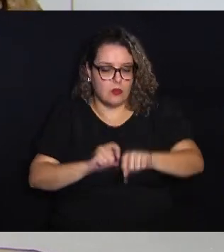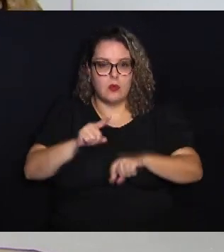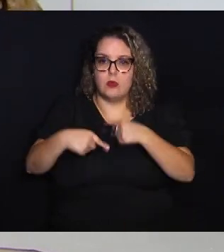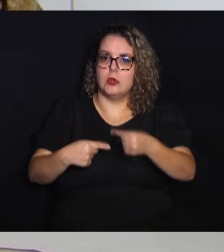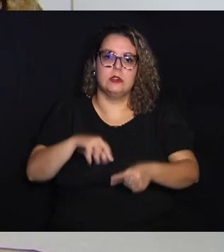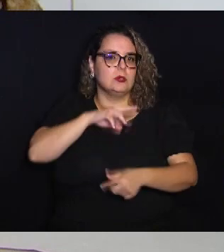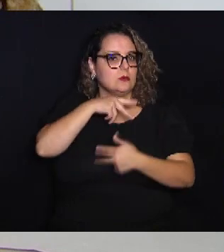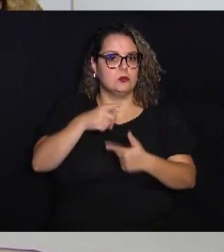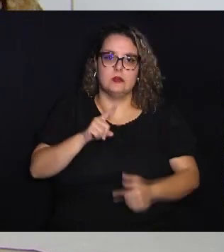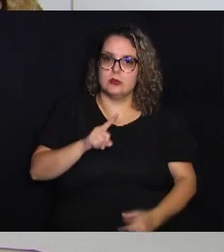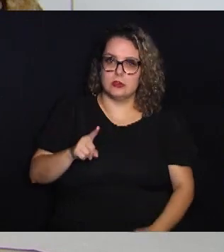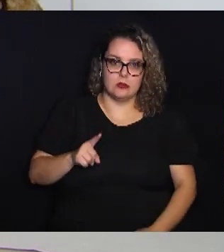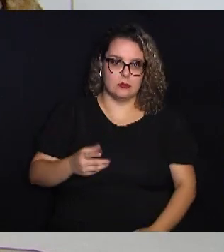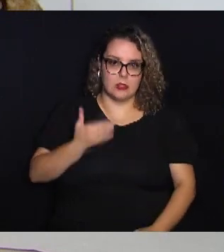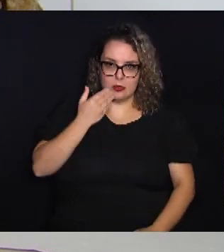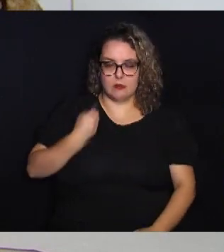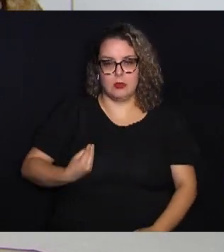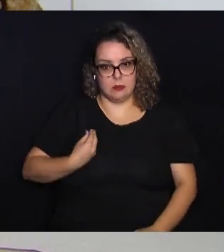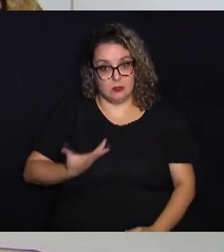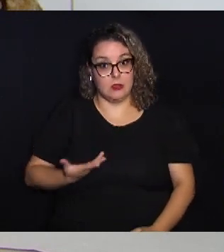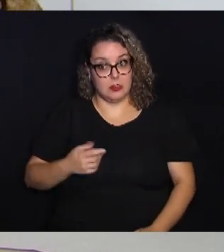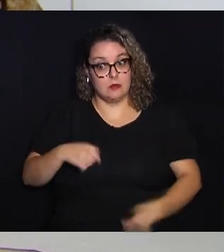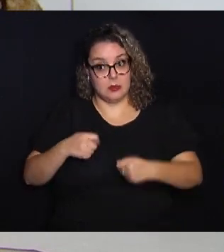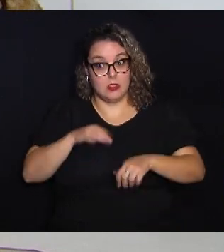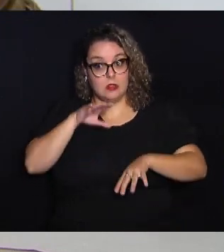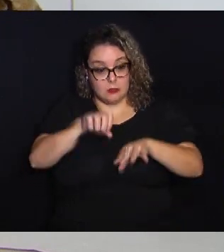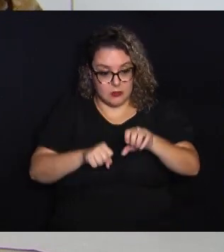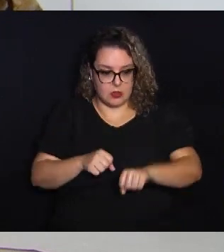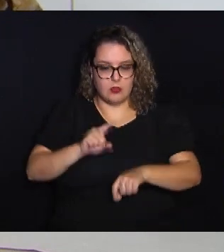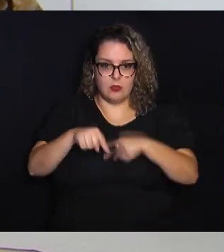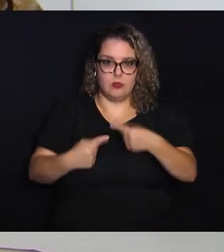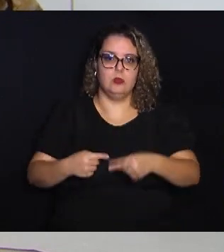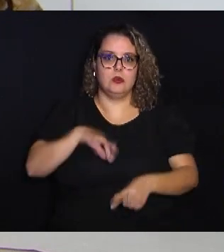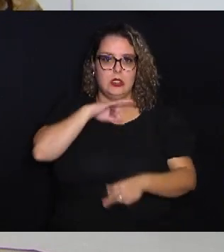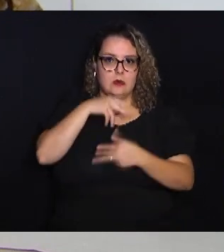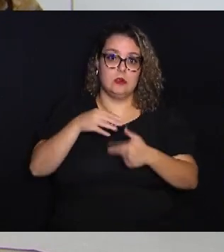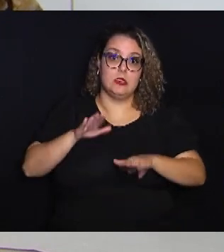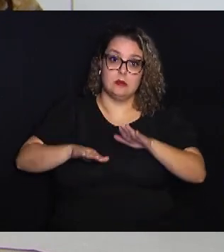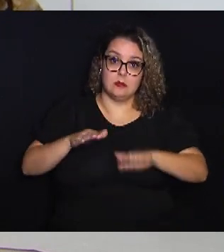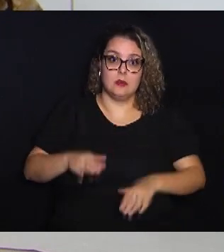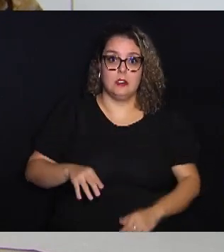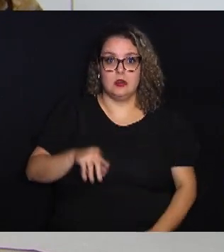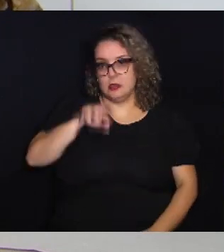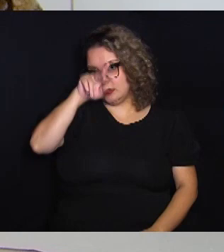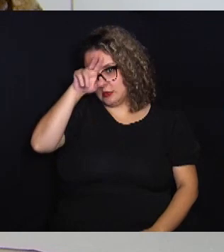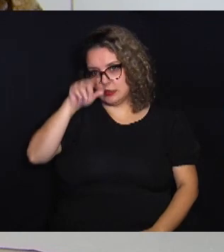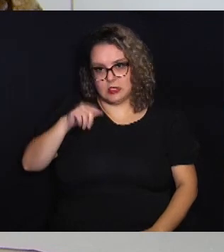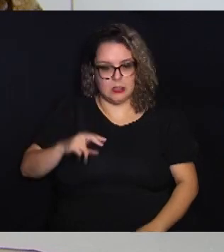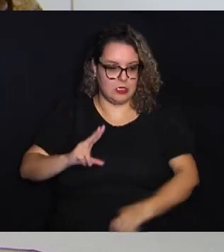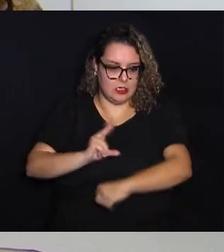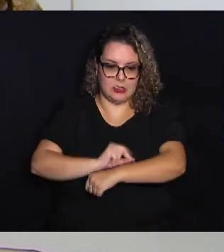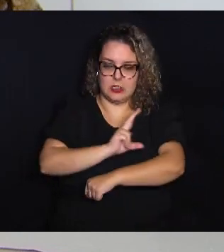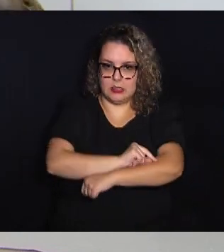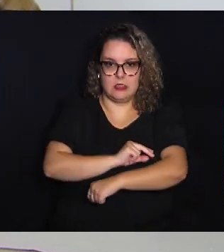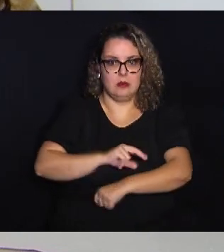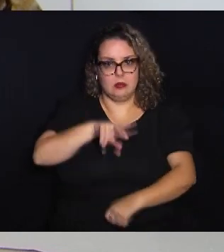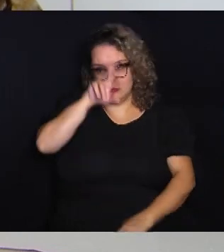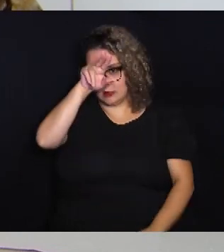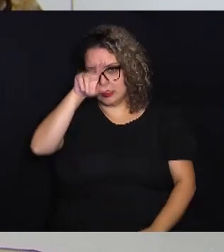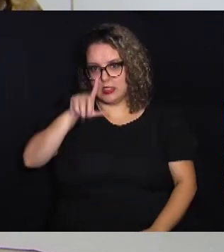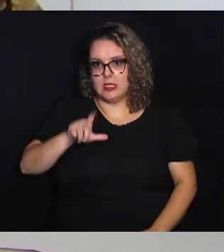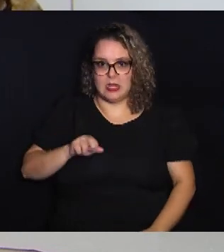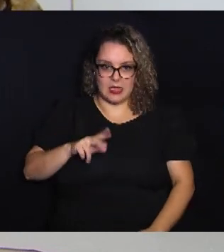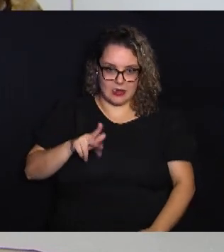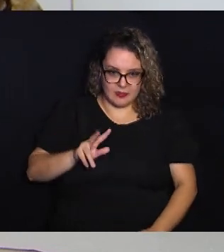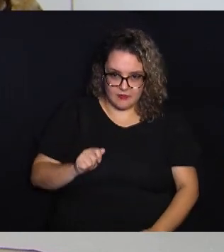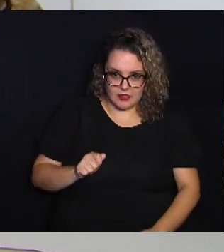animais. Elas não precisam comer vivo, né? Mas elas precisam comer outros animais. Então, dependendo da espécie de coruja, vai comer insetos como grilo, barata, larvas